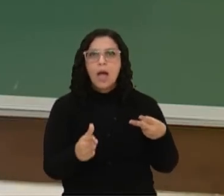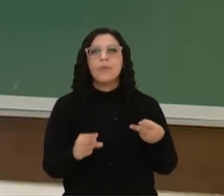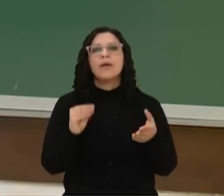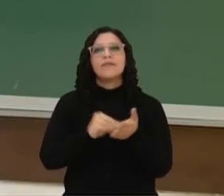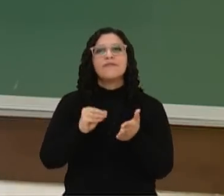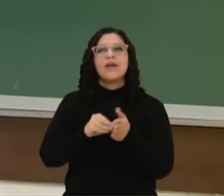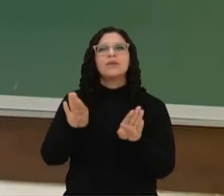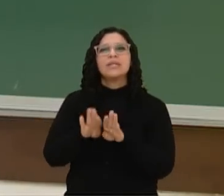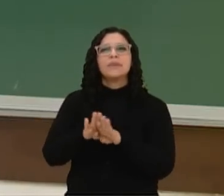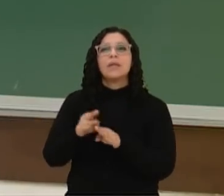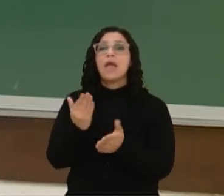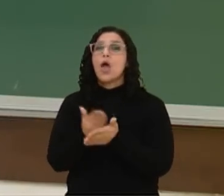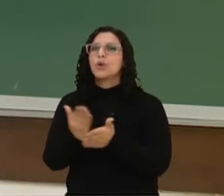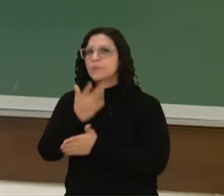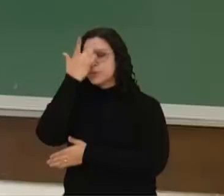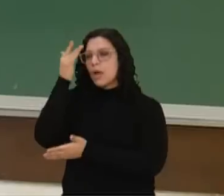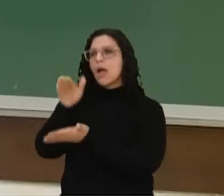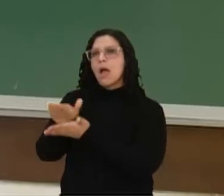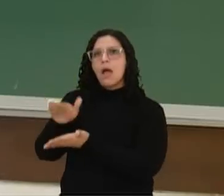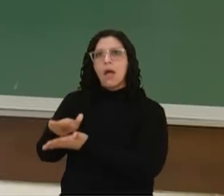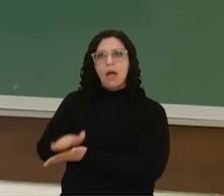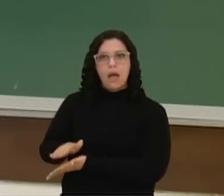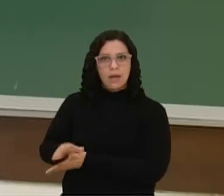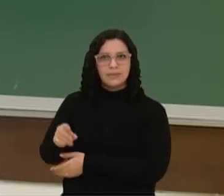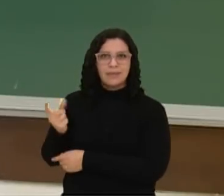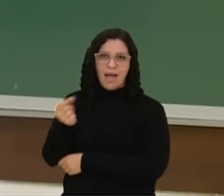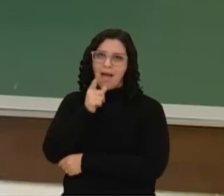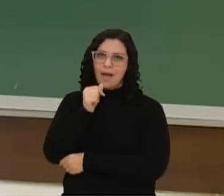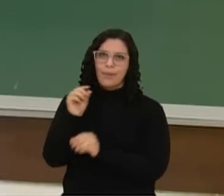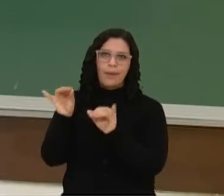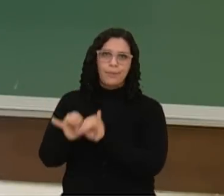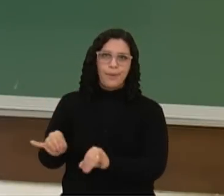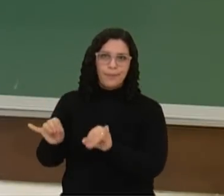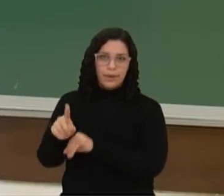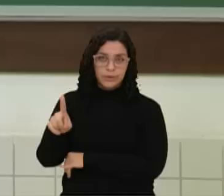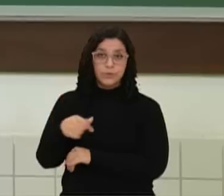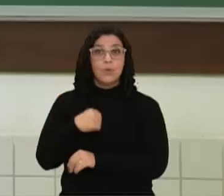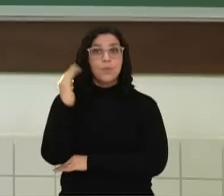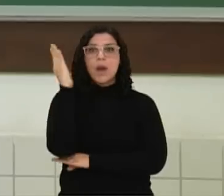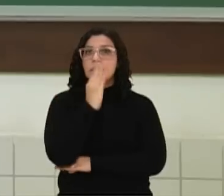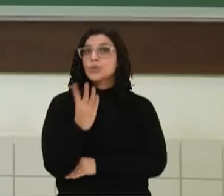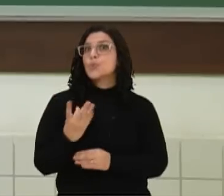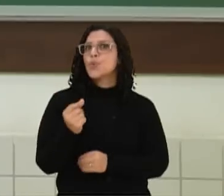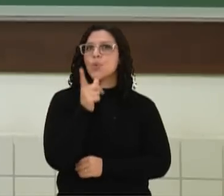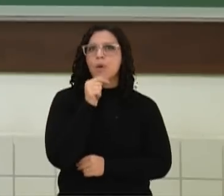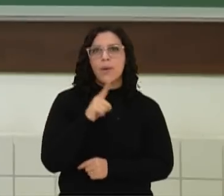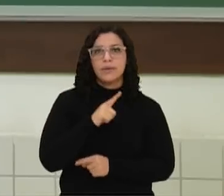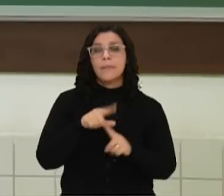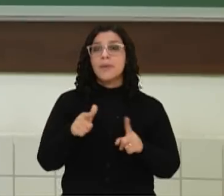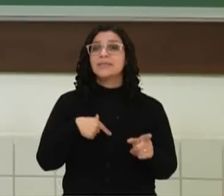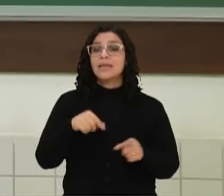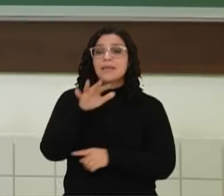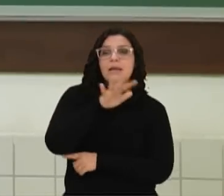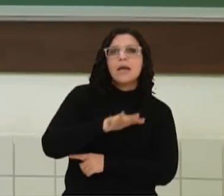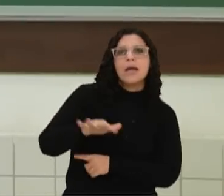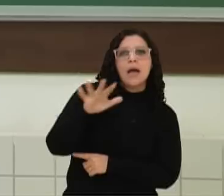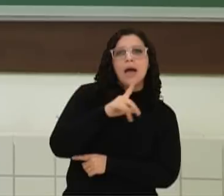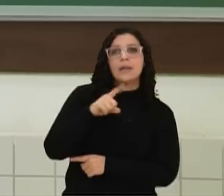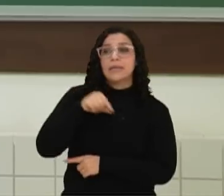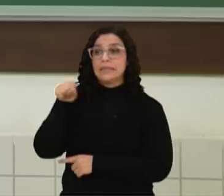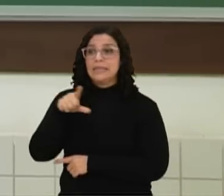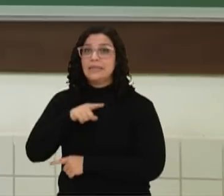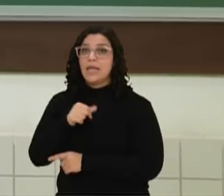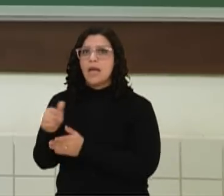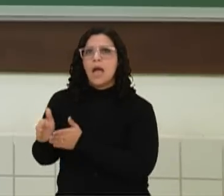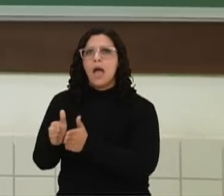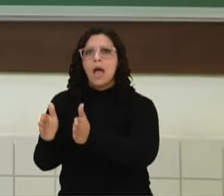do recurso. Outro fator importante, o Brasil tem abundância de água, mas o que nós vamos ter? Áreas onde eu tenho